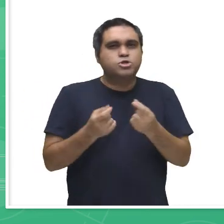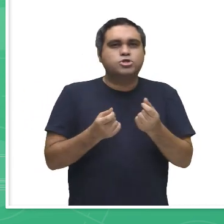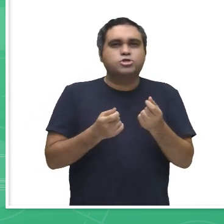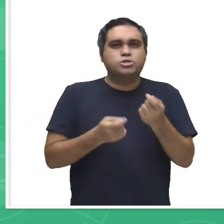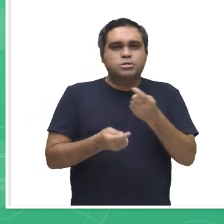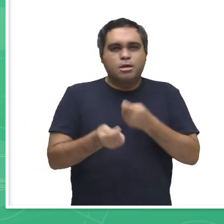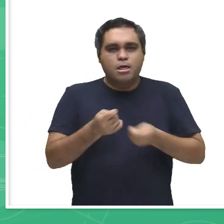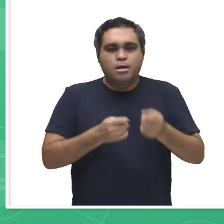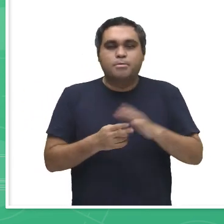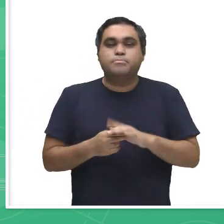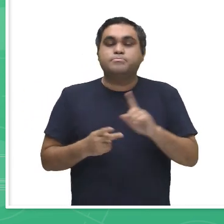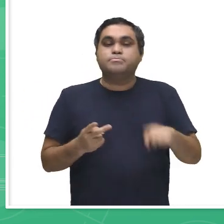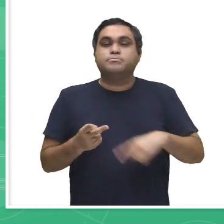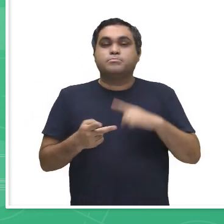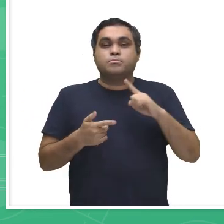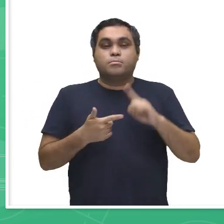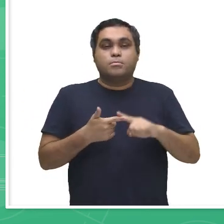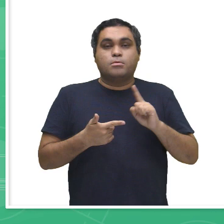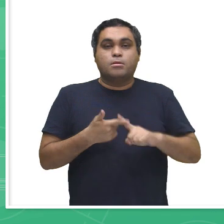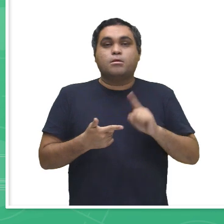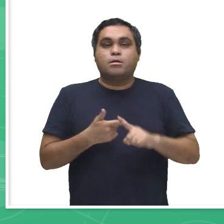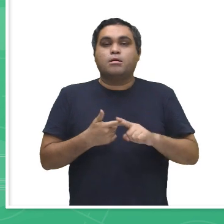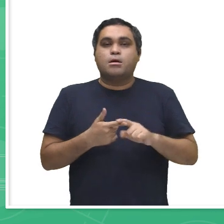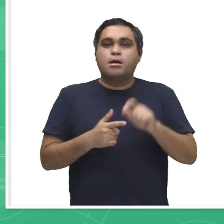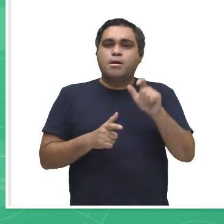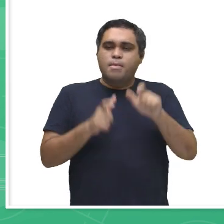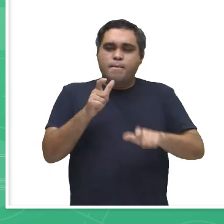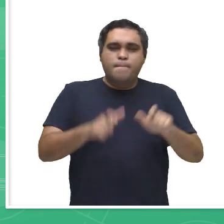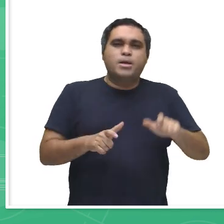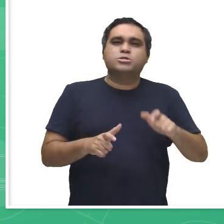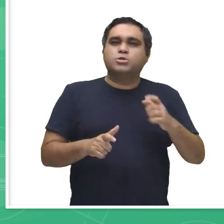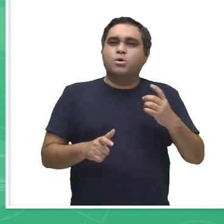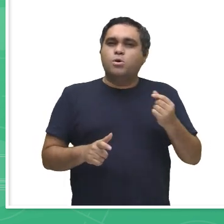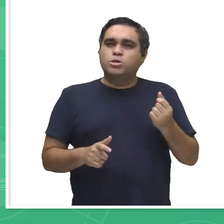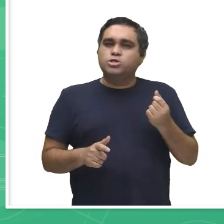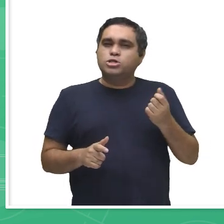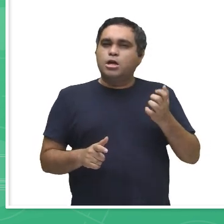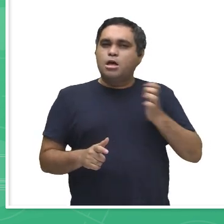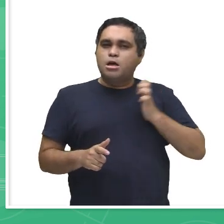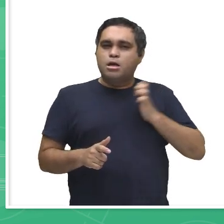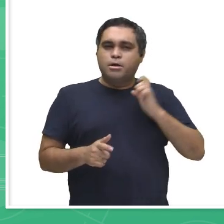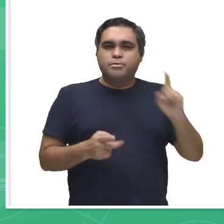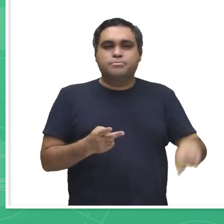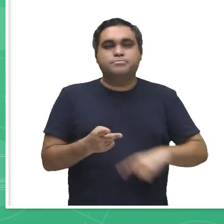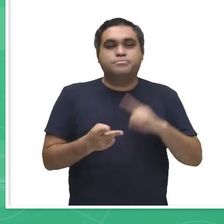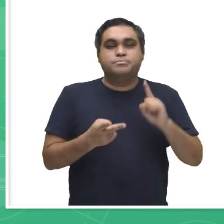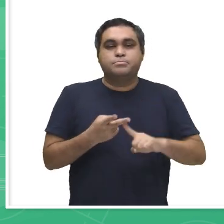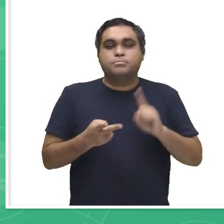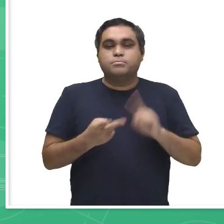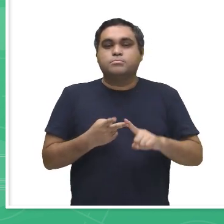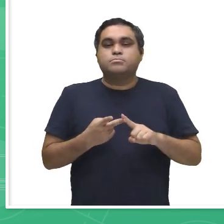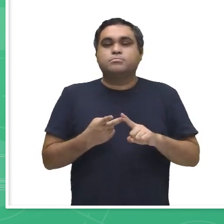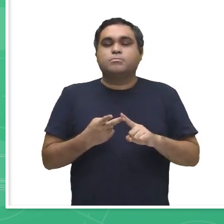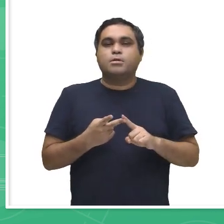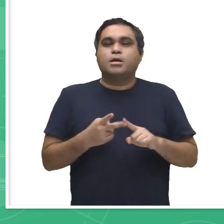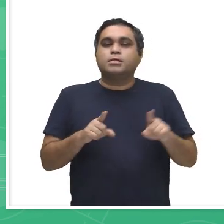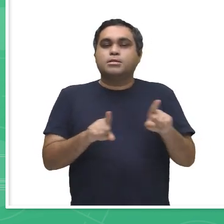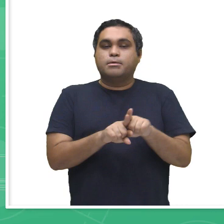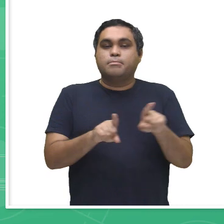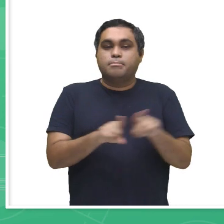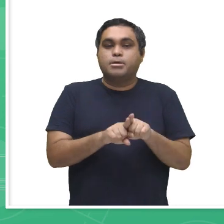O surgimento da burguesia. Outra, a formação dos estados nacionais, os modernos, né?